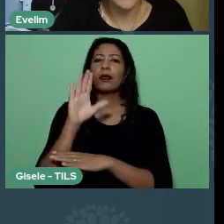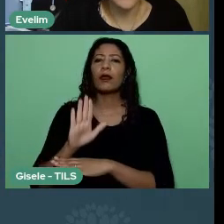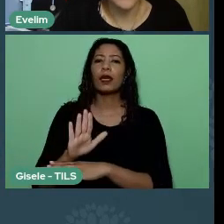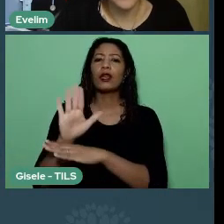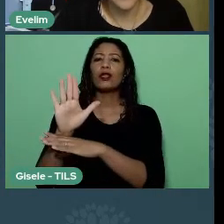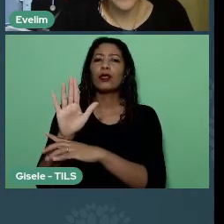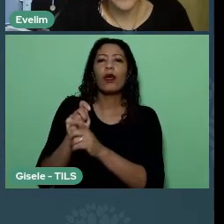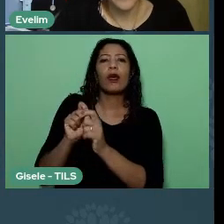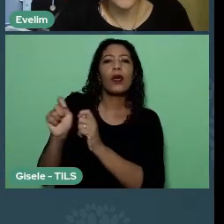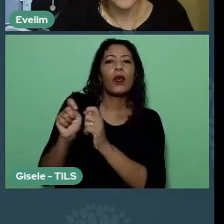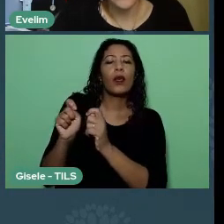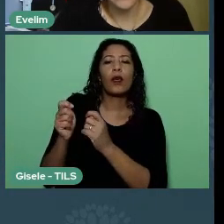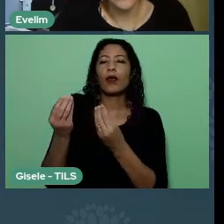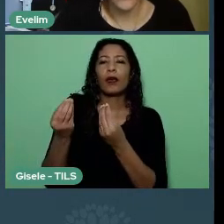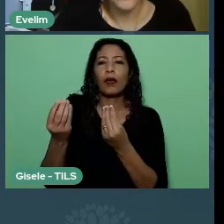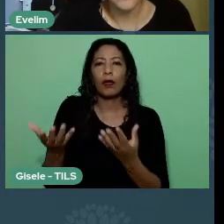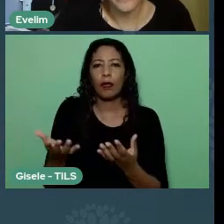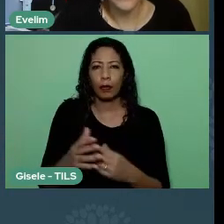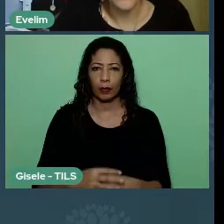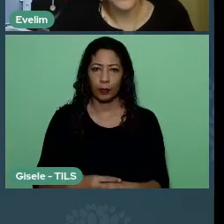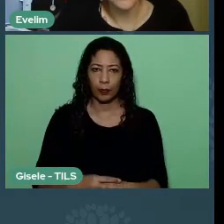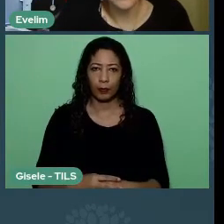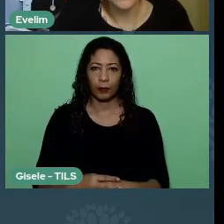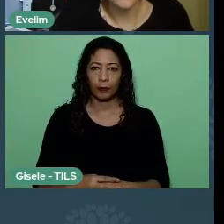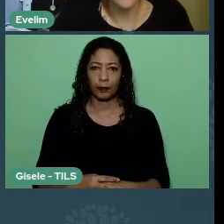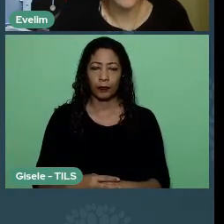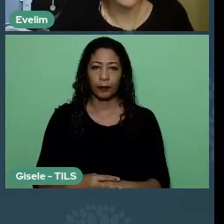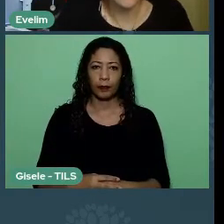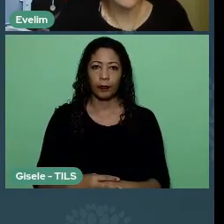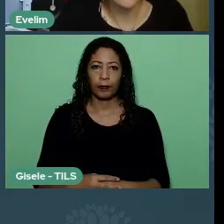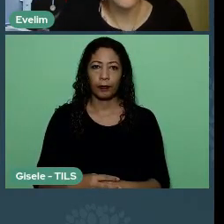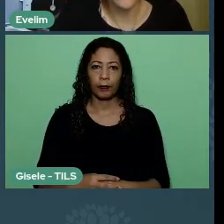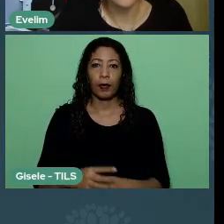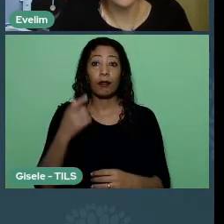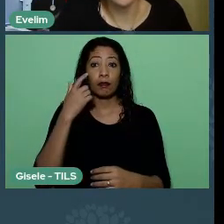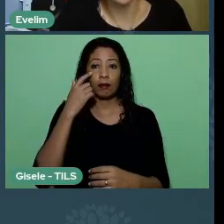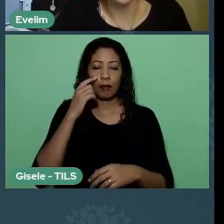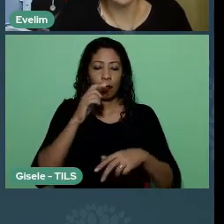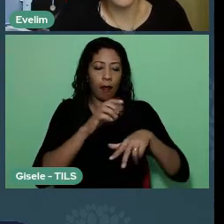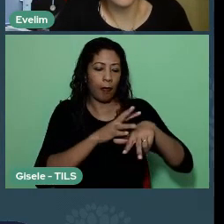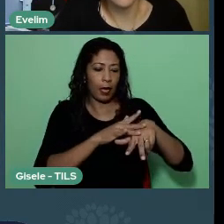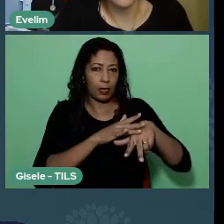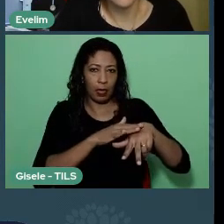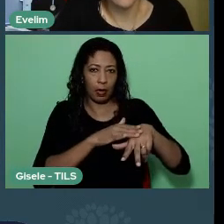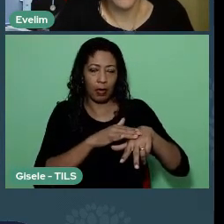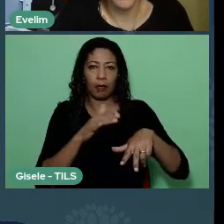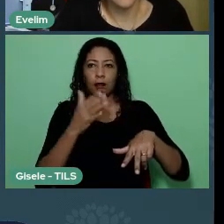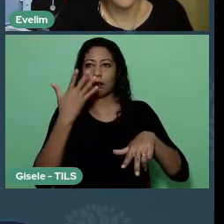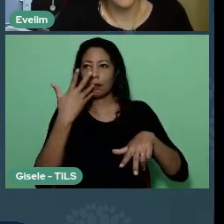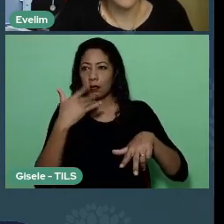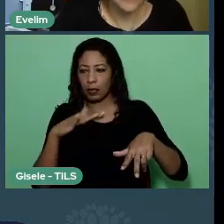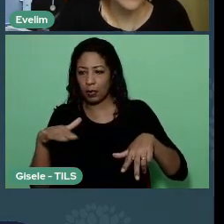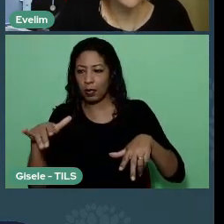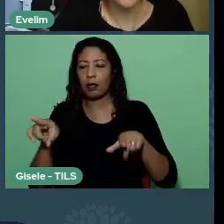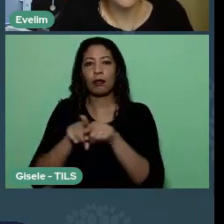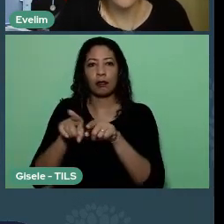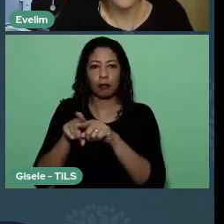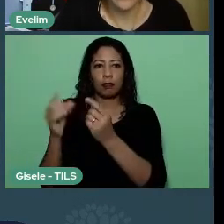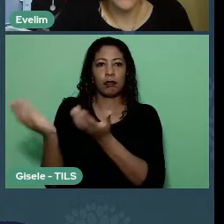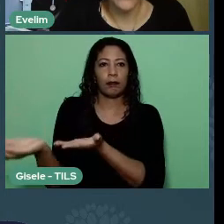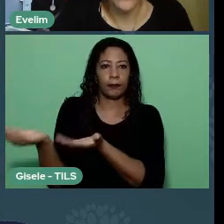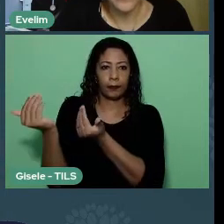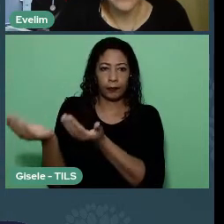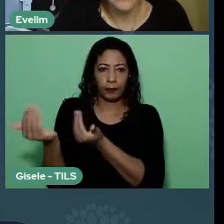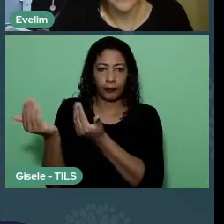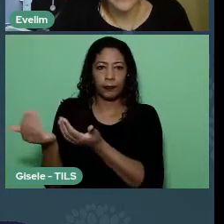clínico, né? A gente observa que esses pacientes, não só as crianças, mas também os adolescentes